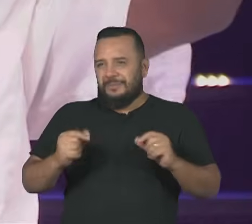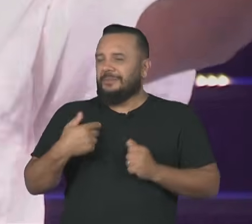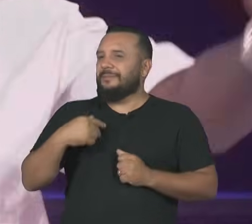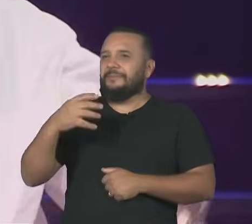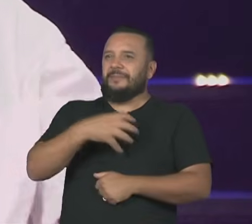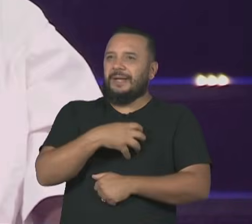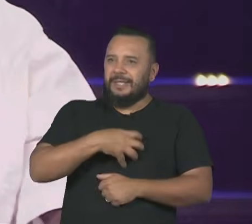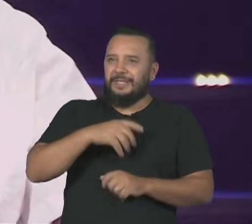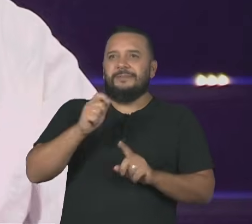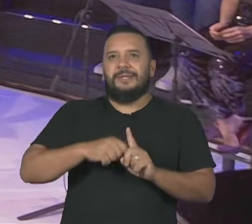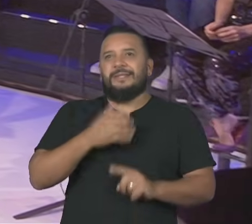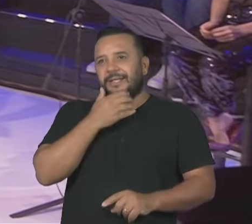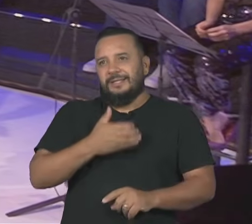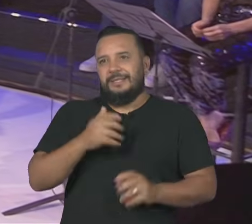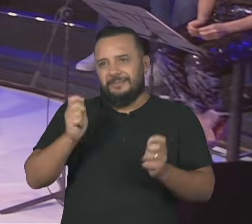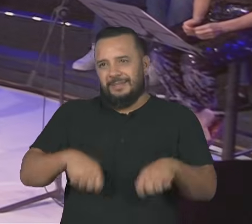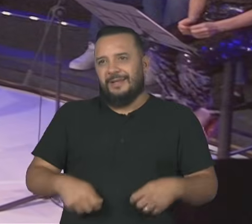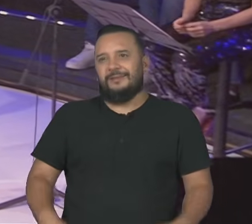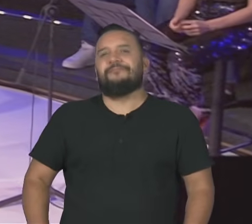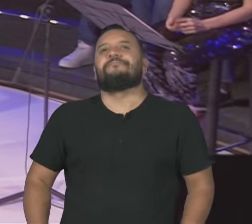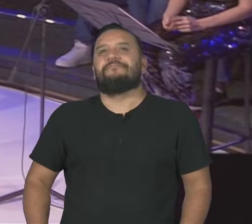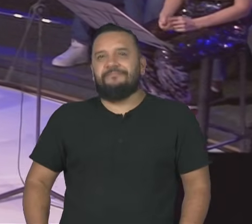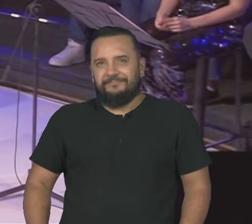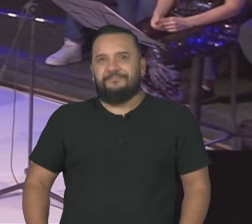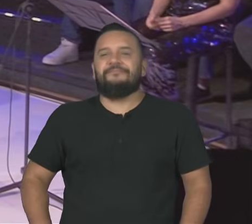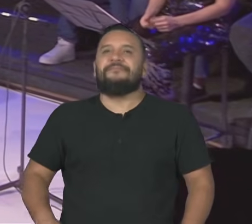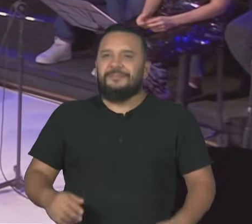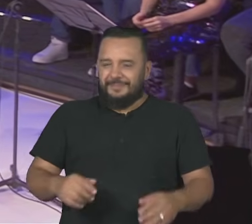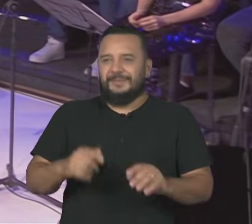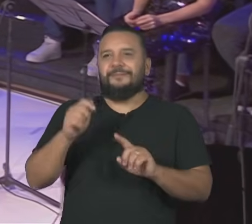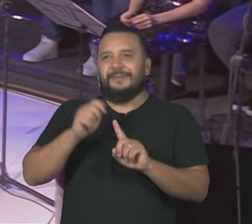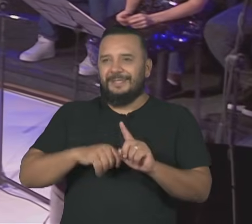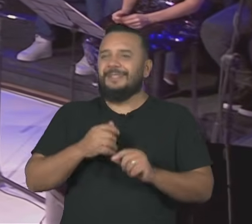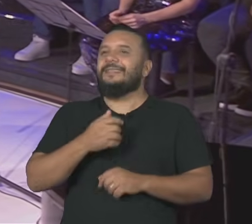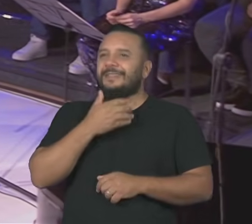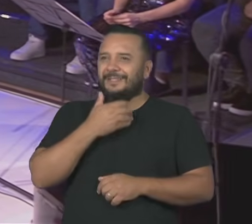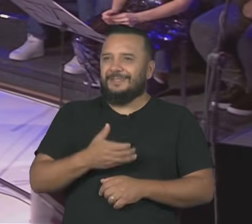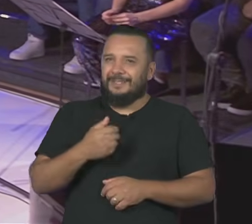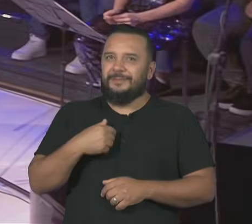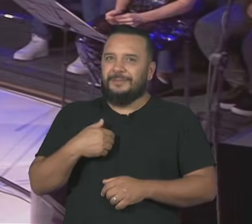volta, mas em dezembro dá. E aí a gente gravou em dezembro de